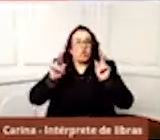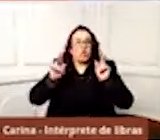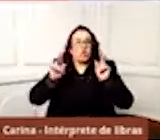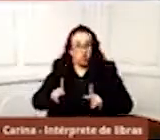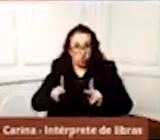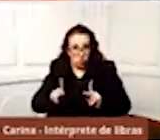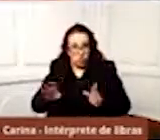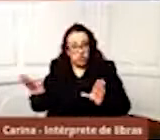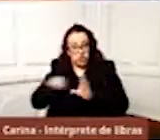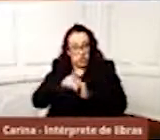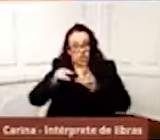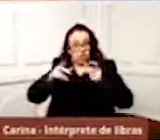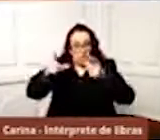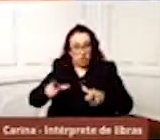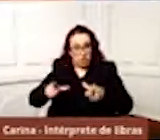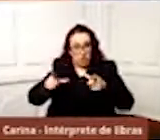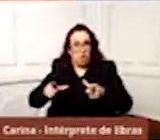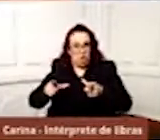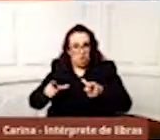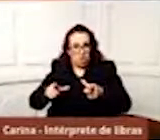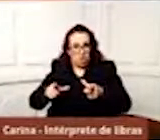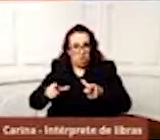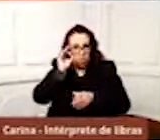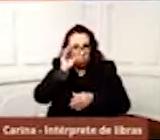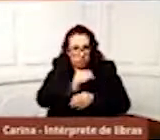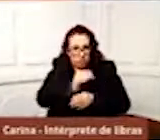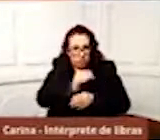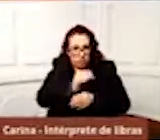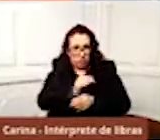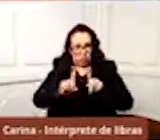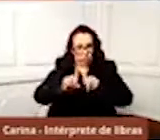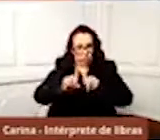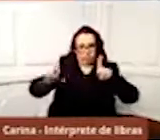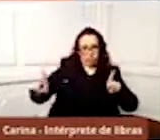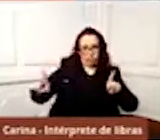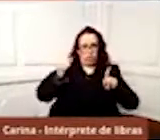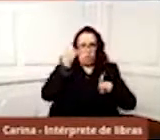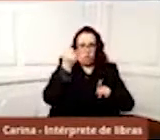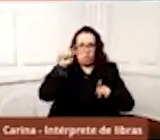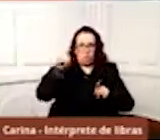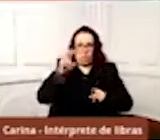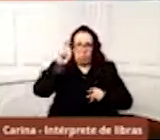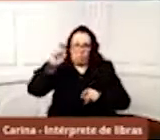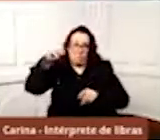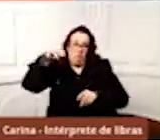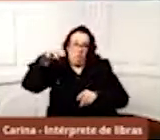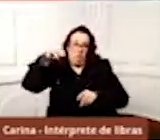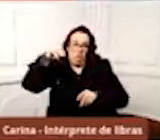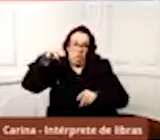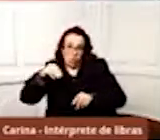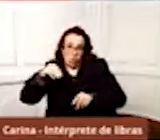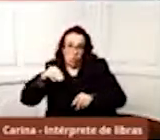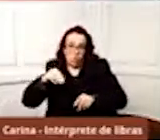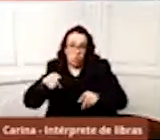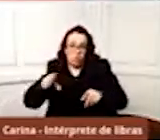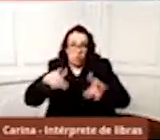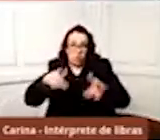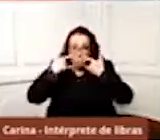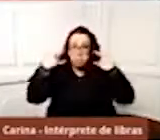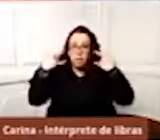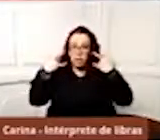sala ou ambiente, observado o distanciamento mínimo de 1,5 metro entre pessoas com máscara e 2